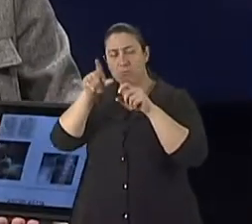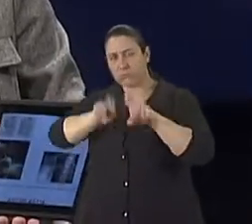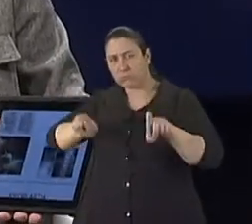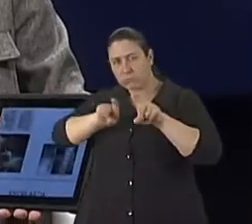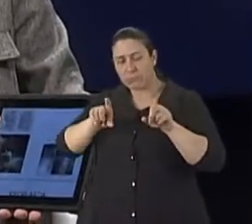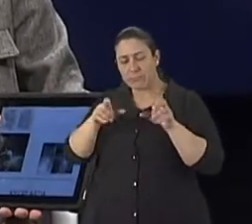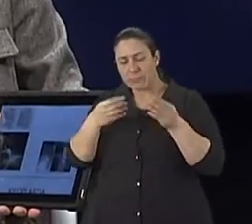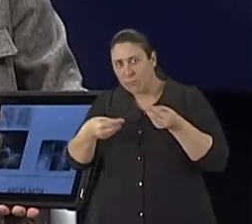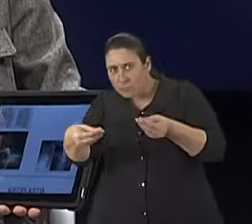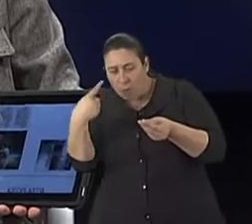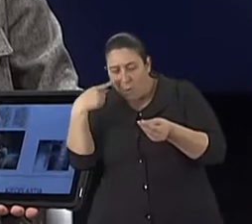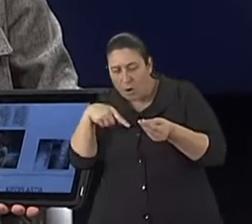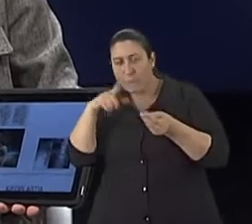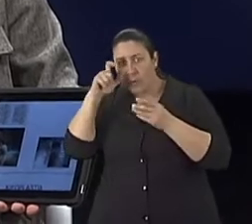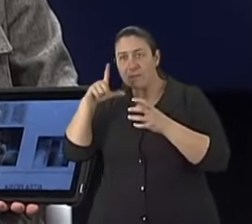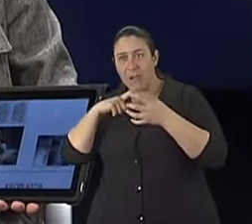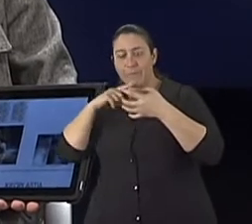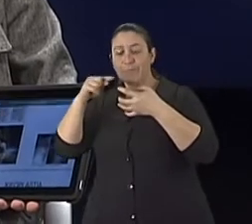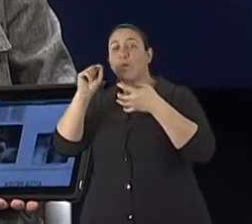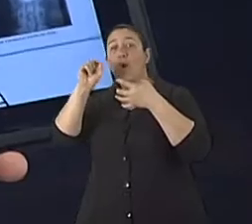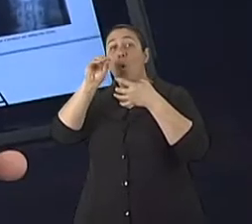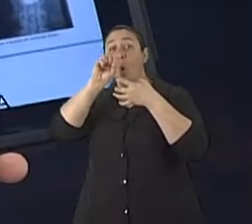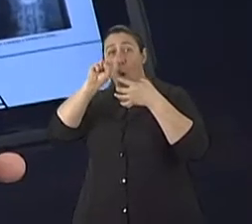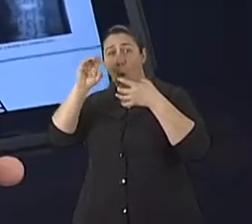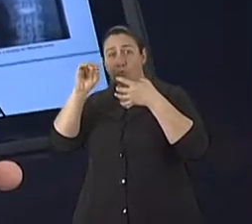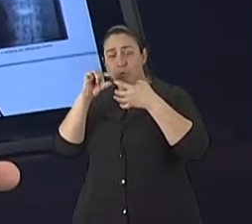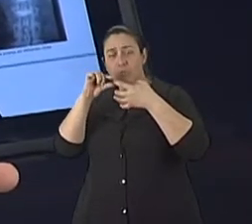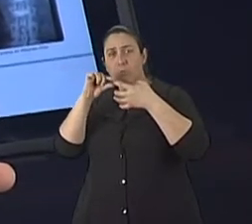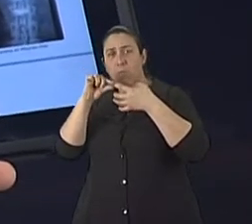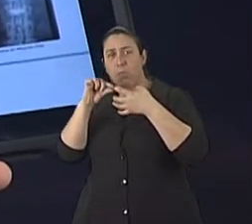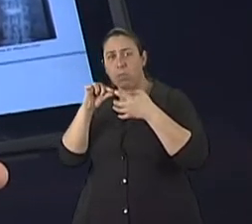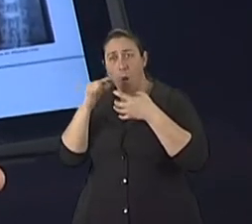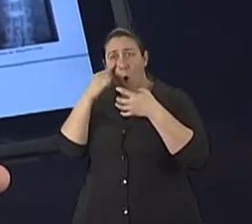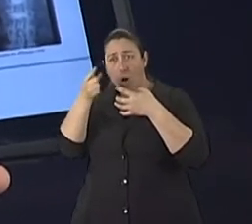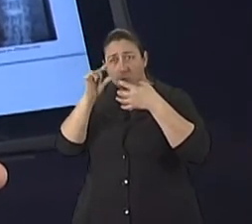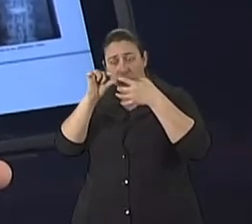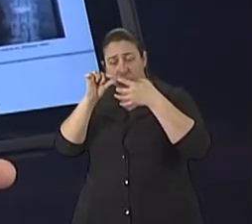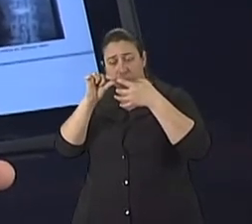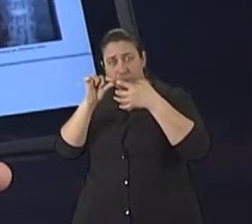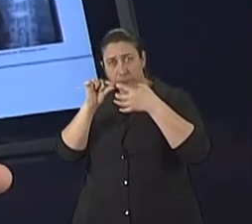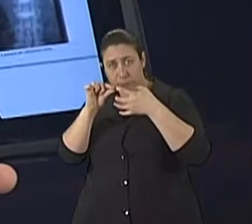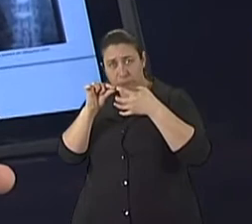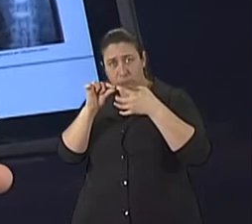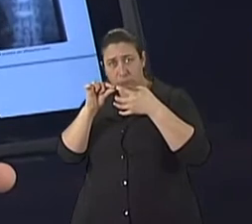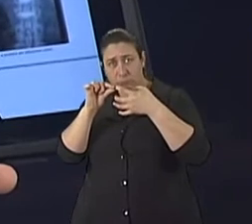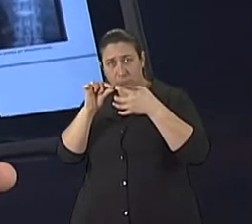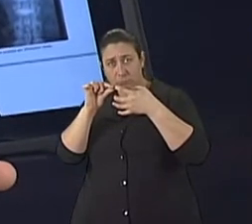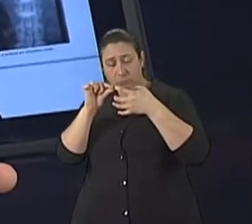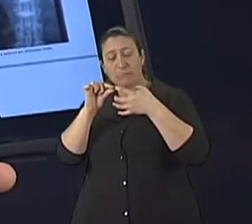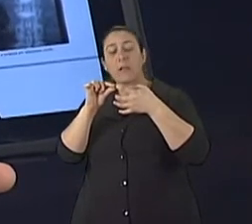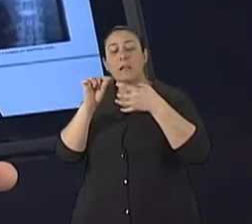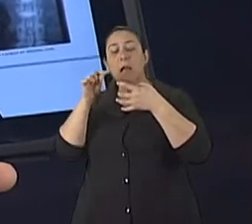que existe então diminuição da altura dessa vértebra você introduz uma agulha dentro